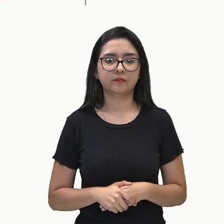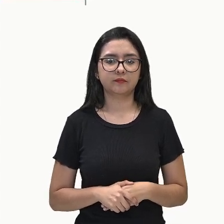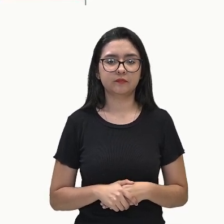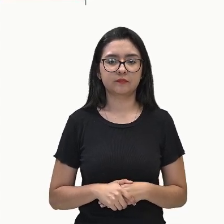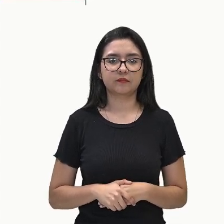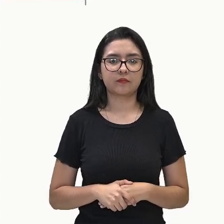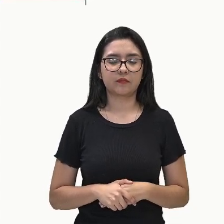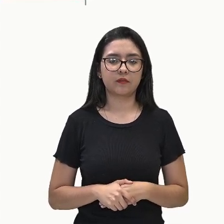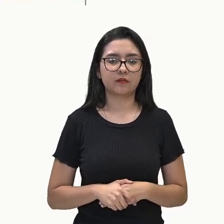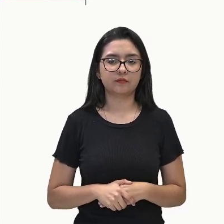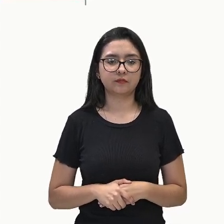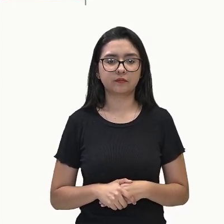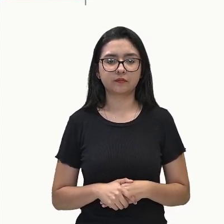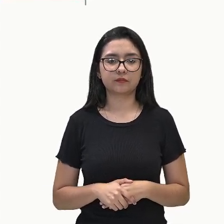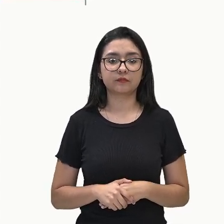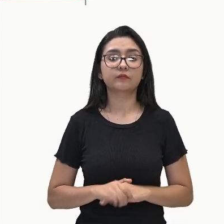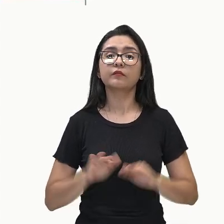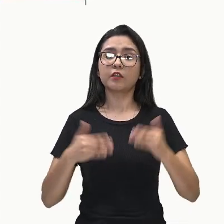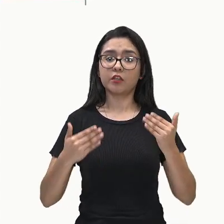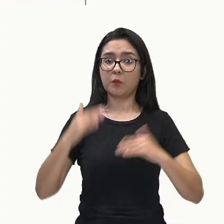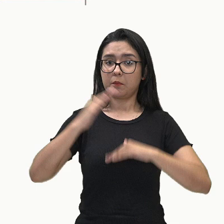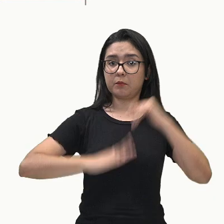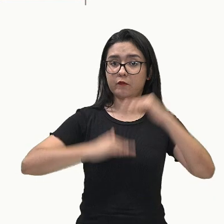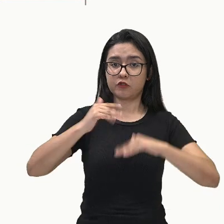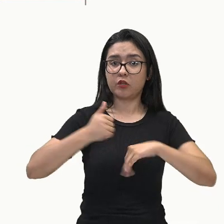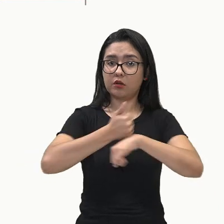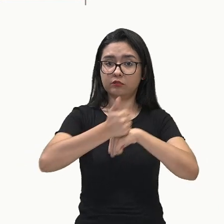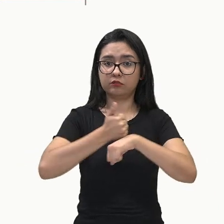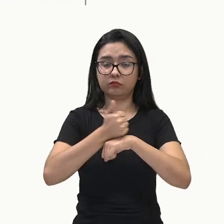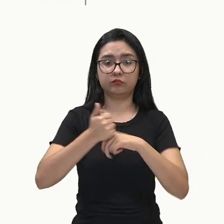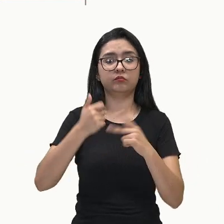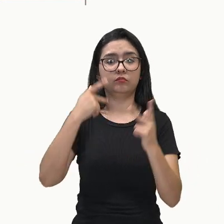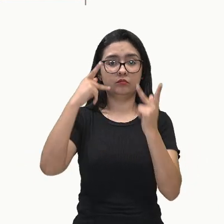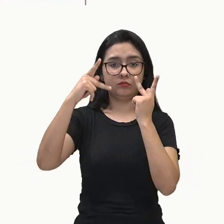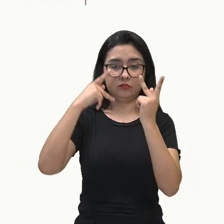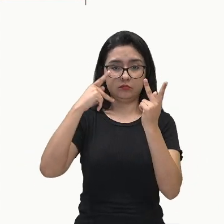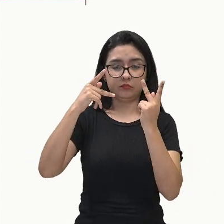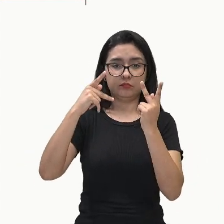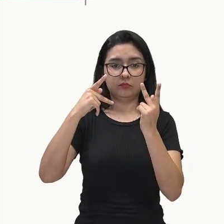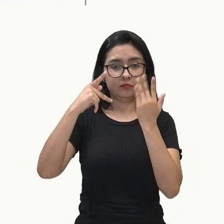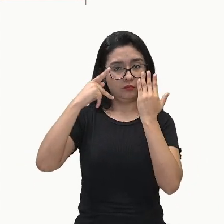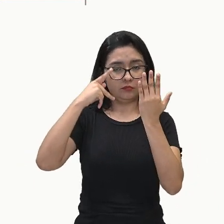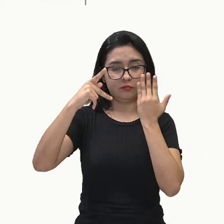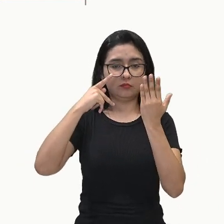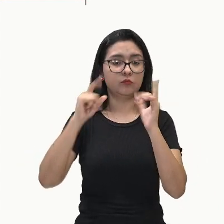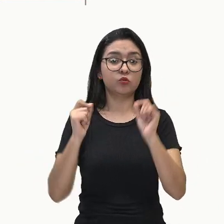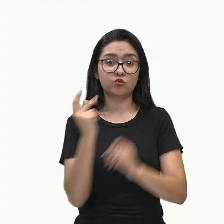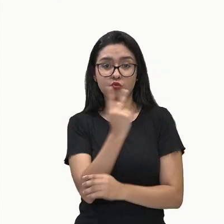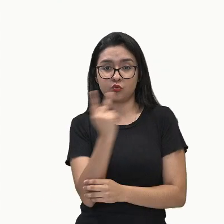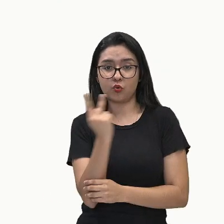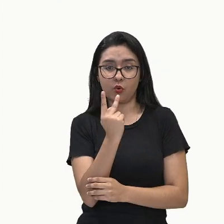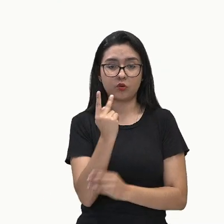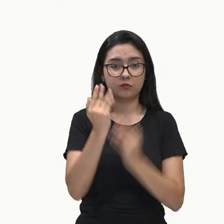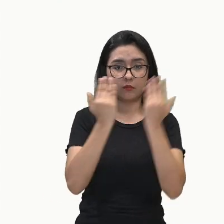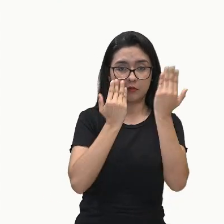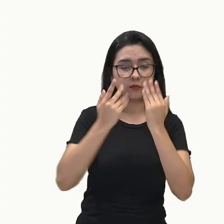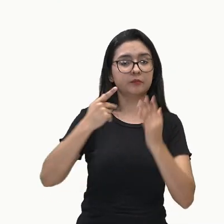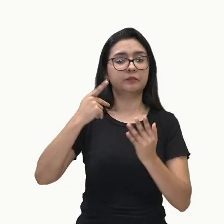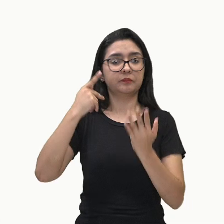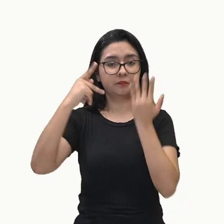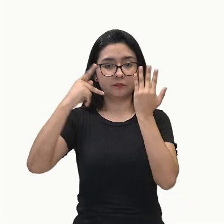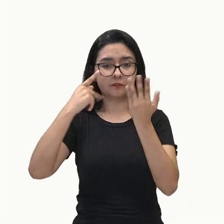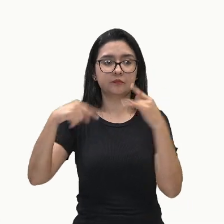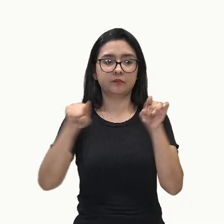transtornos mentais. Então, aqui a gente tem a diferença entre os dois. E aí temos